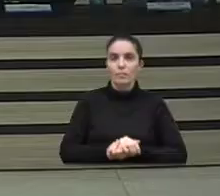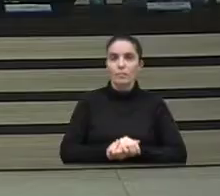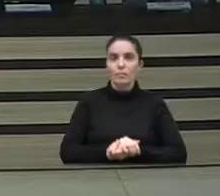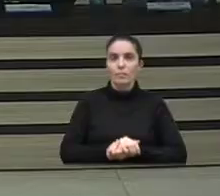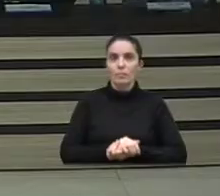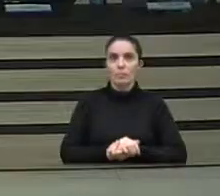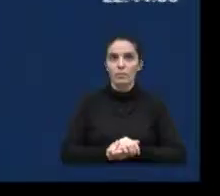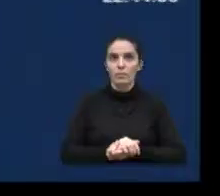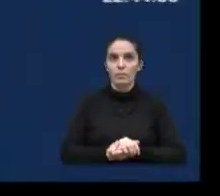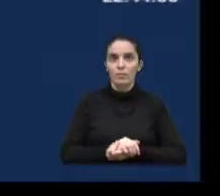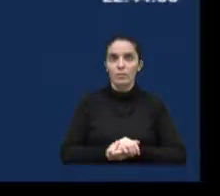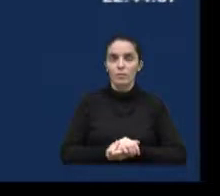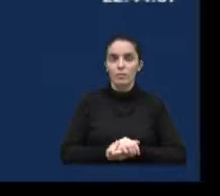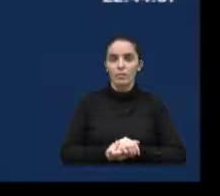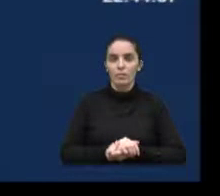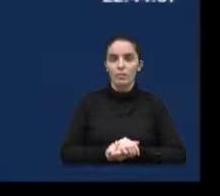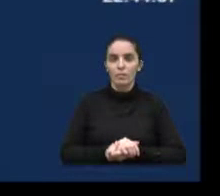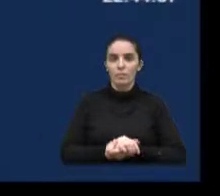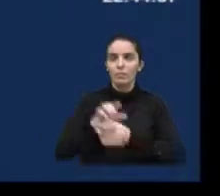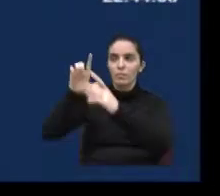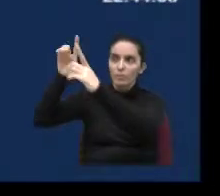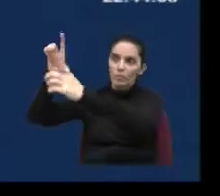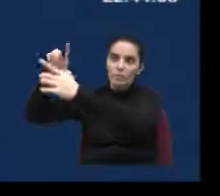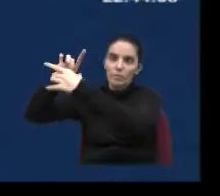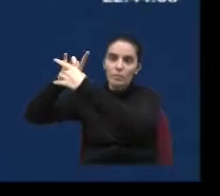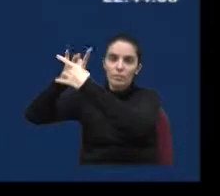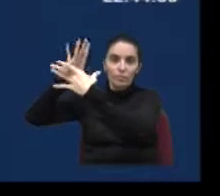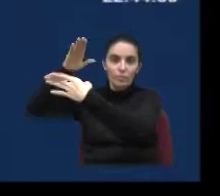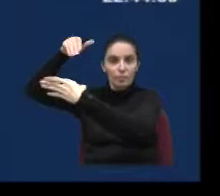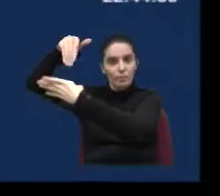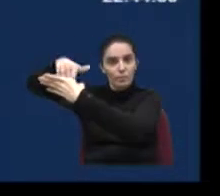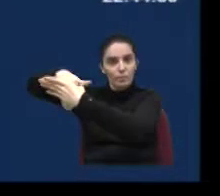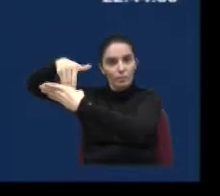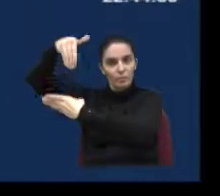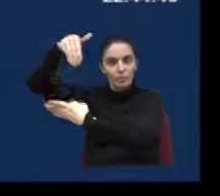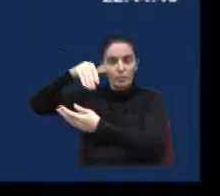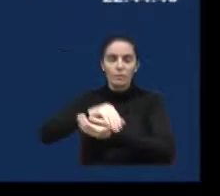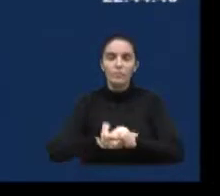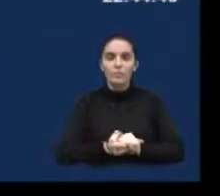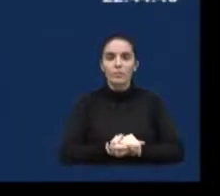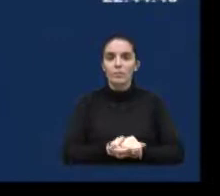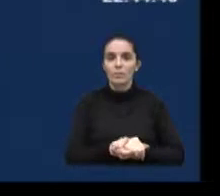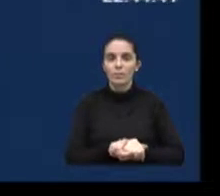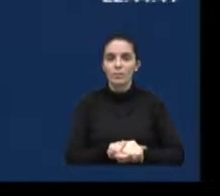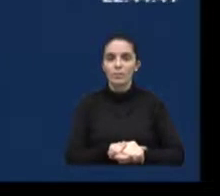quebrado. Está aberto. Está travado.